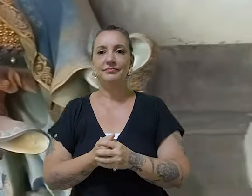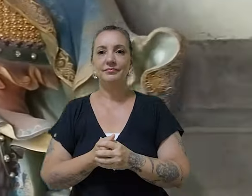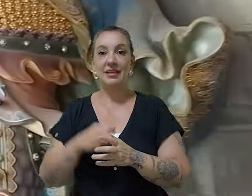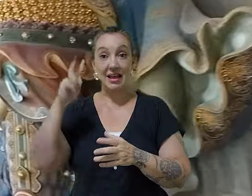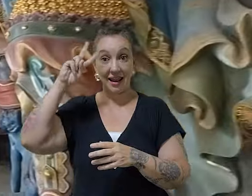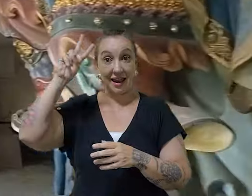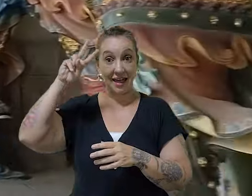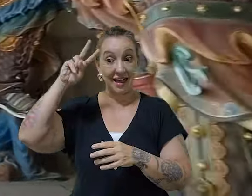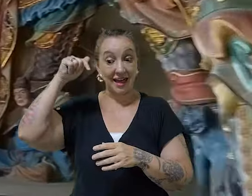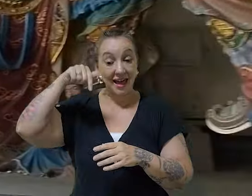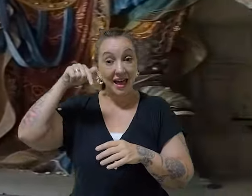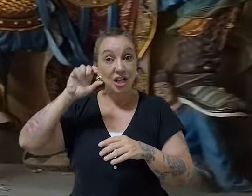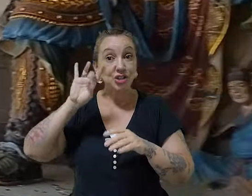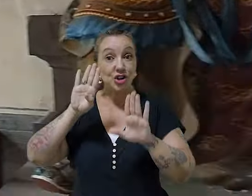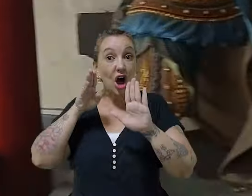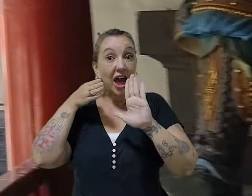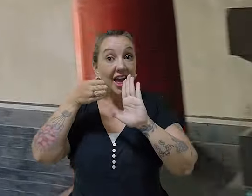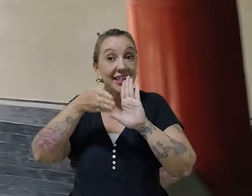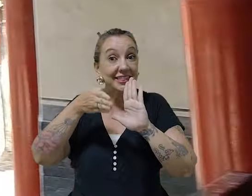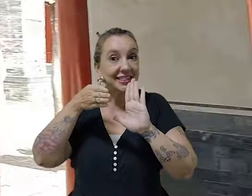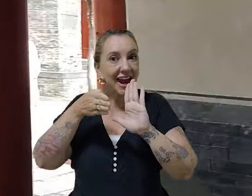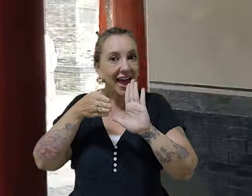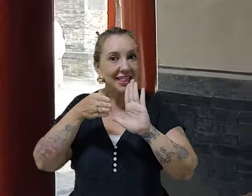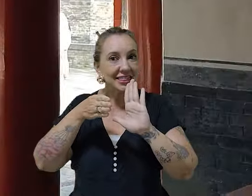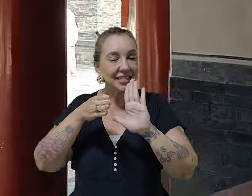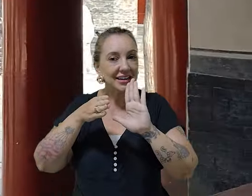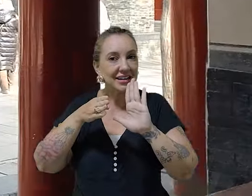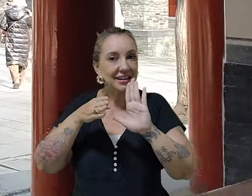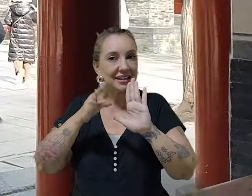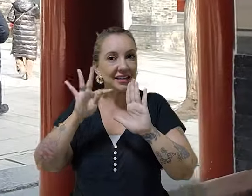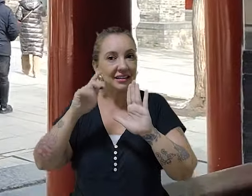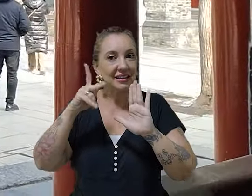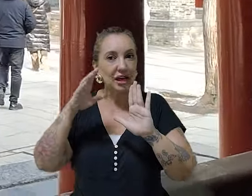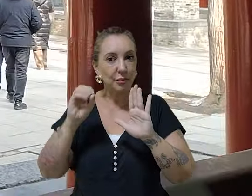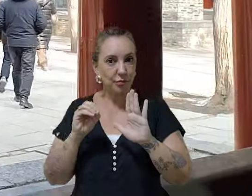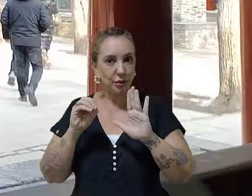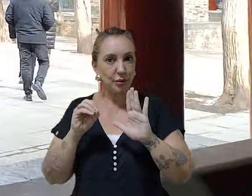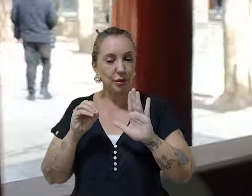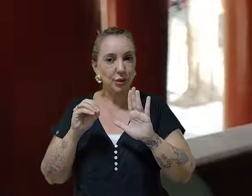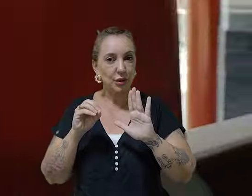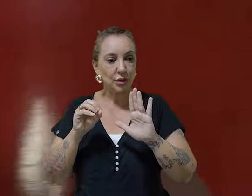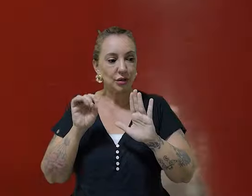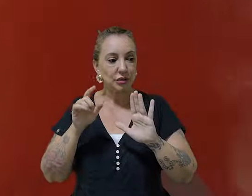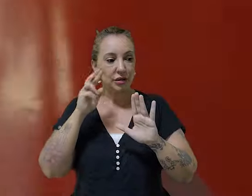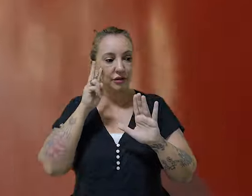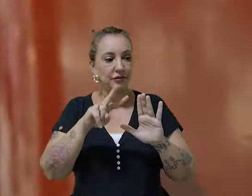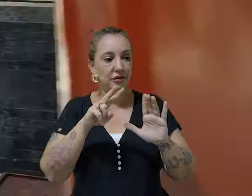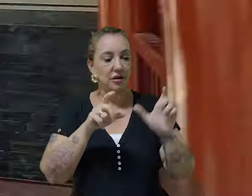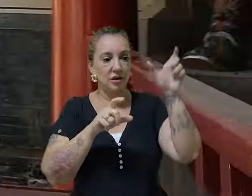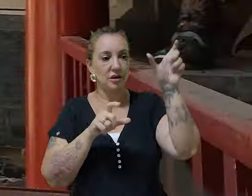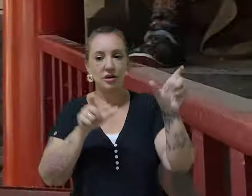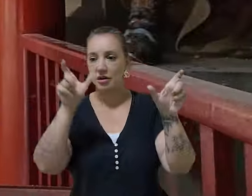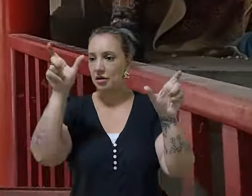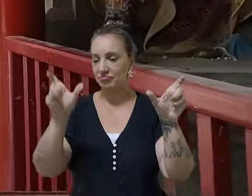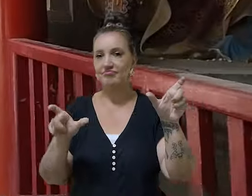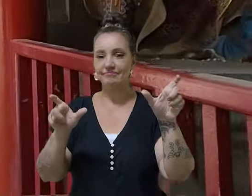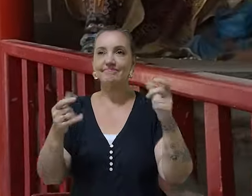Lembra que a gente está ainda na entrada do templo, então a gente tem essas figuras que cumprem esse papel meio